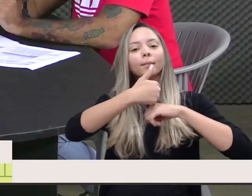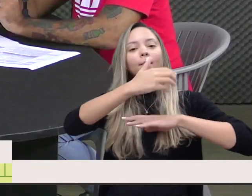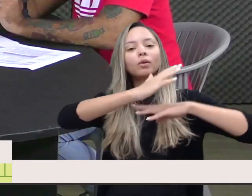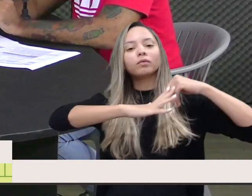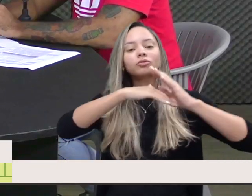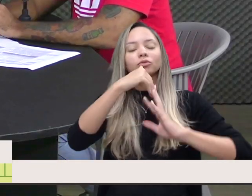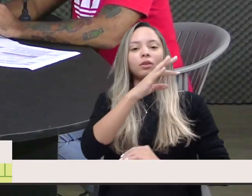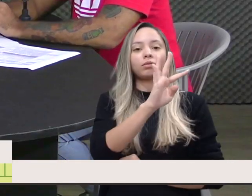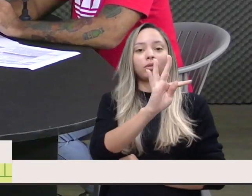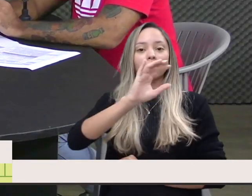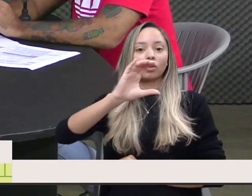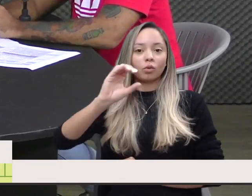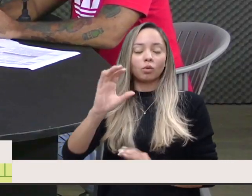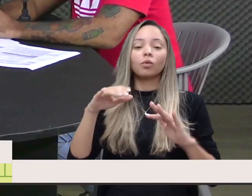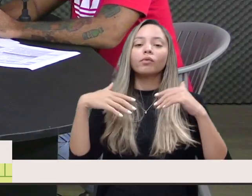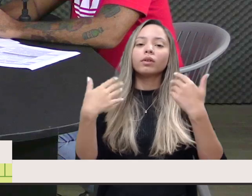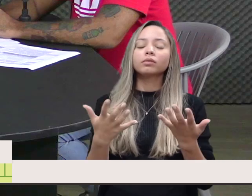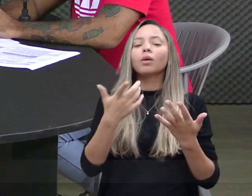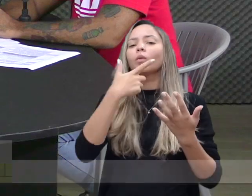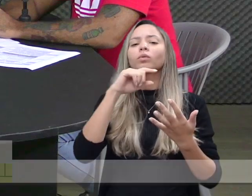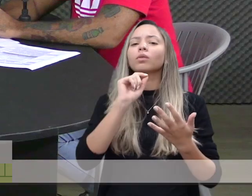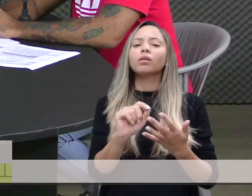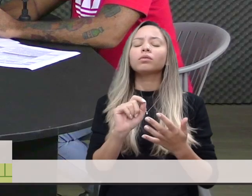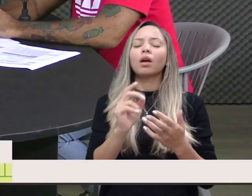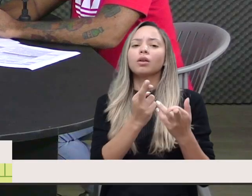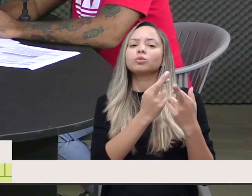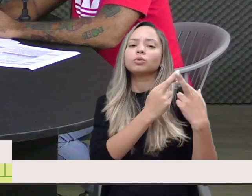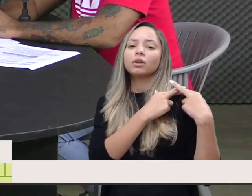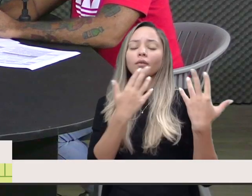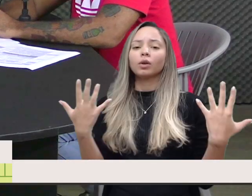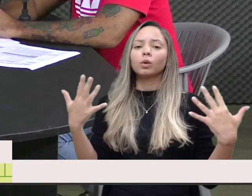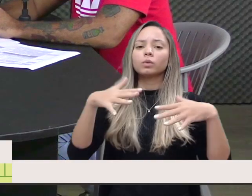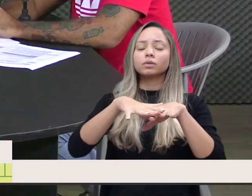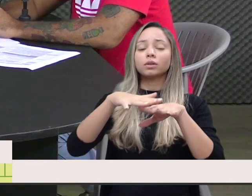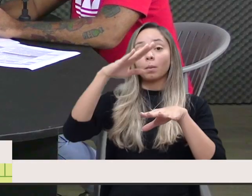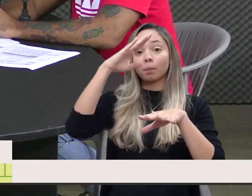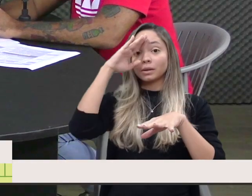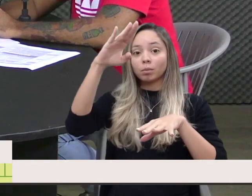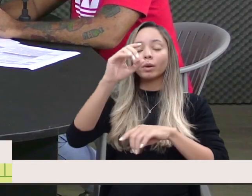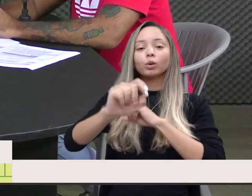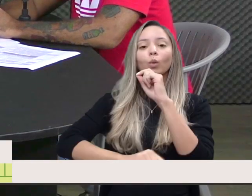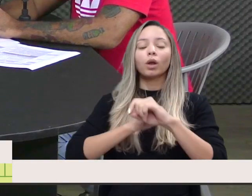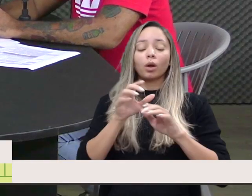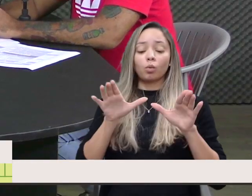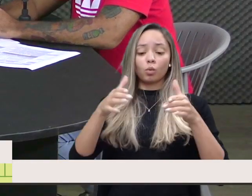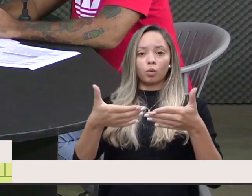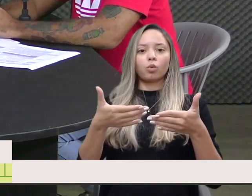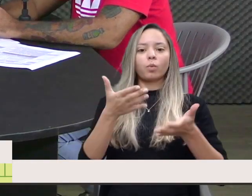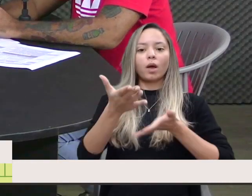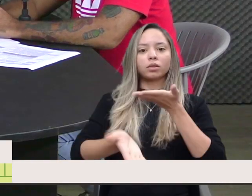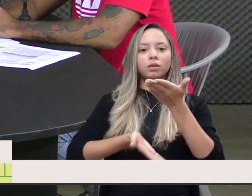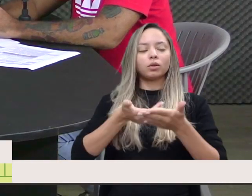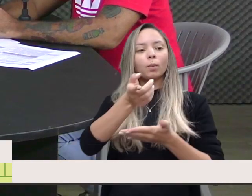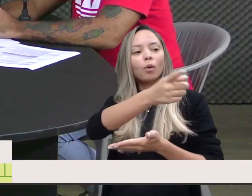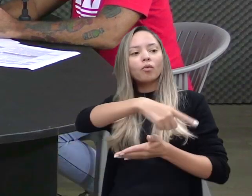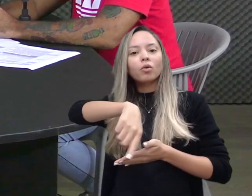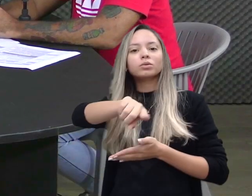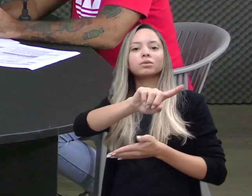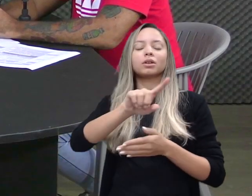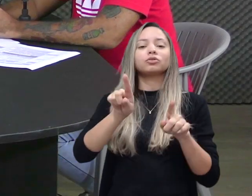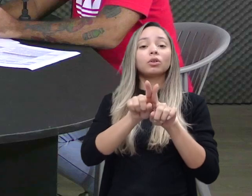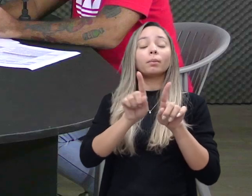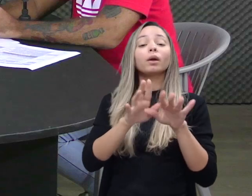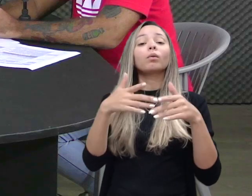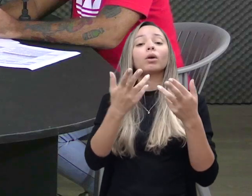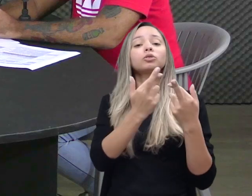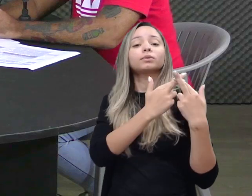Meninas, quem é o sujeito da inclusão, especialmente o público atendido por vocês, e quais são suas responsabilidades e direitos no